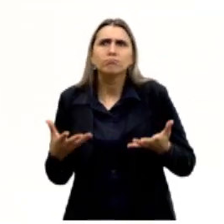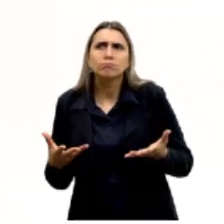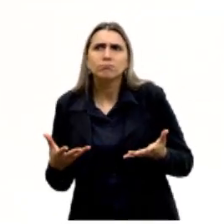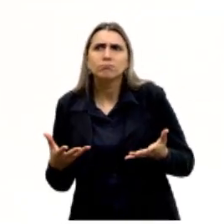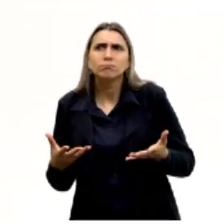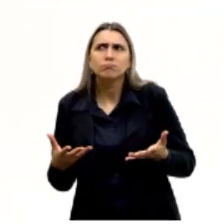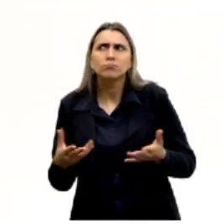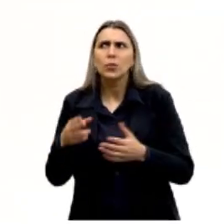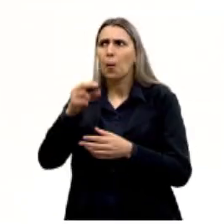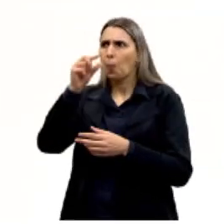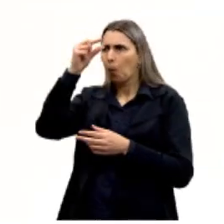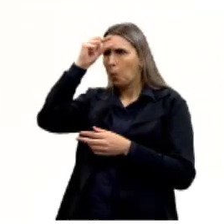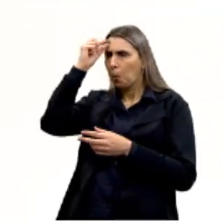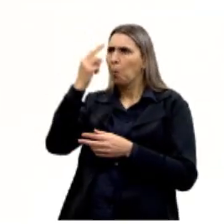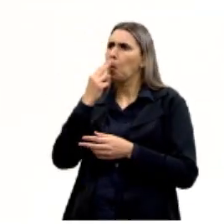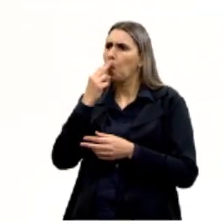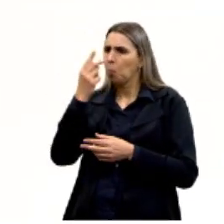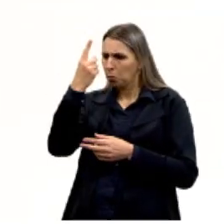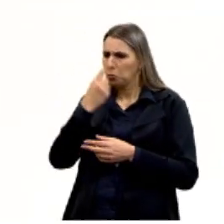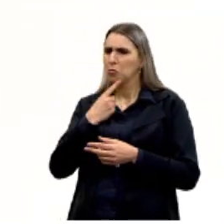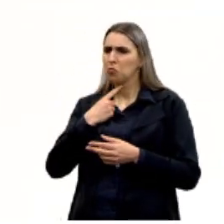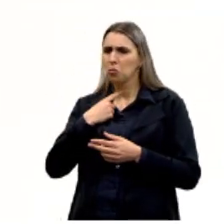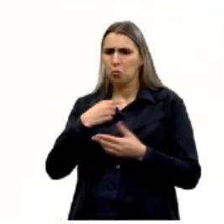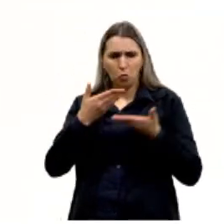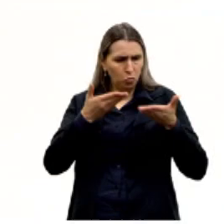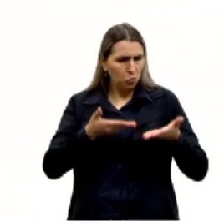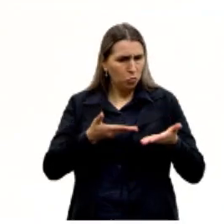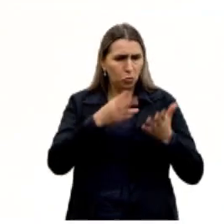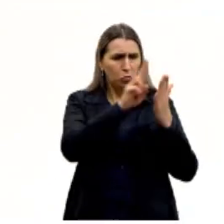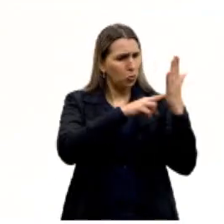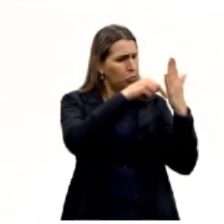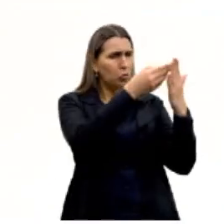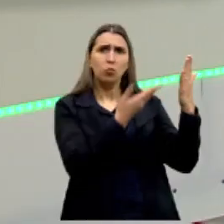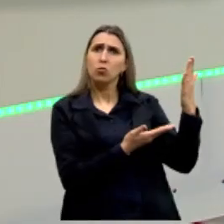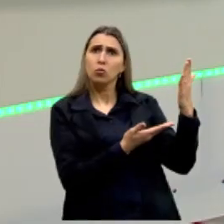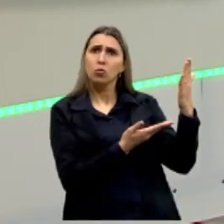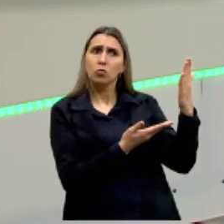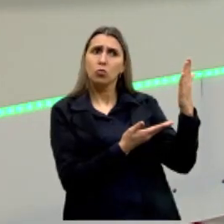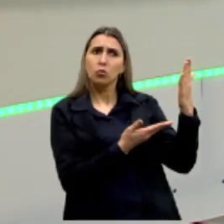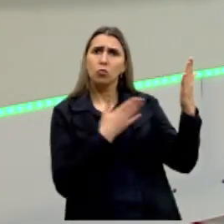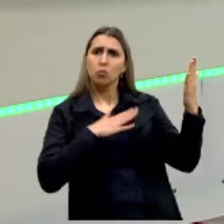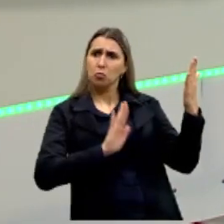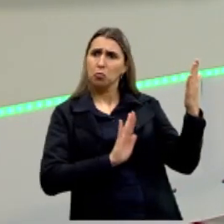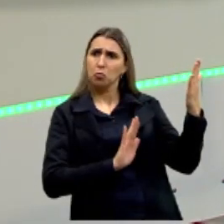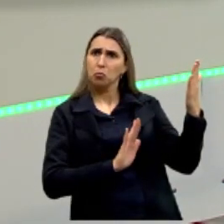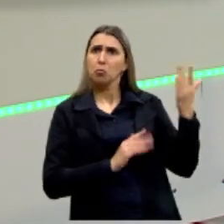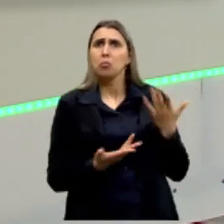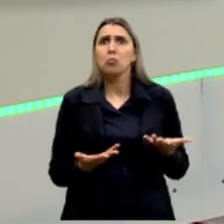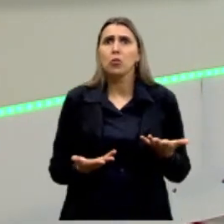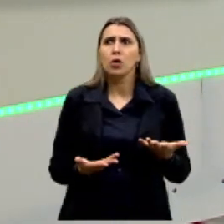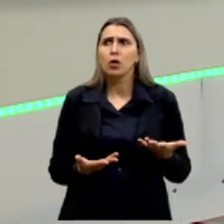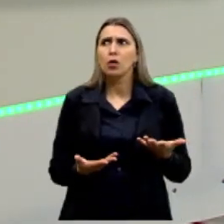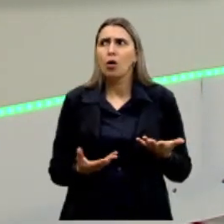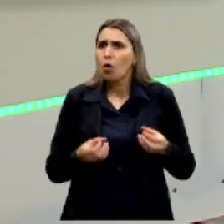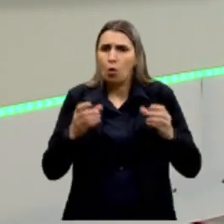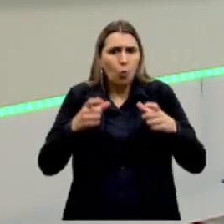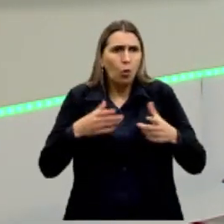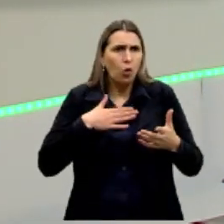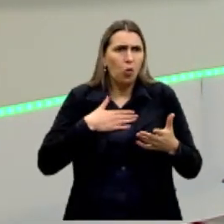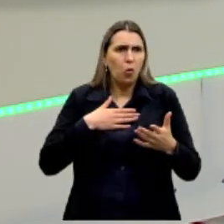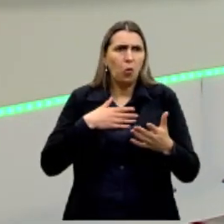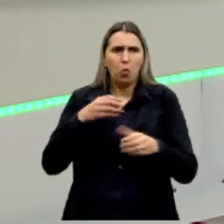será o que Monteiro Lobato não gostou a gente tá porque aonde que o ofendi